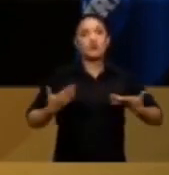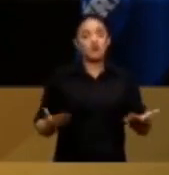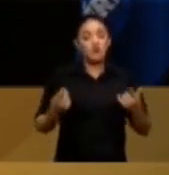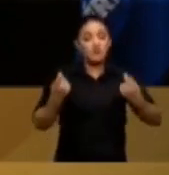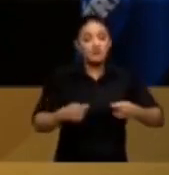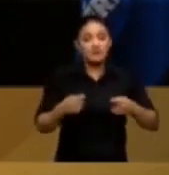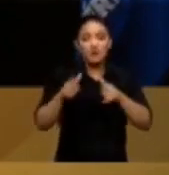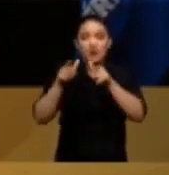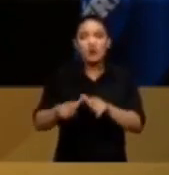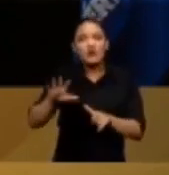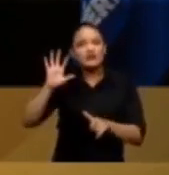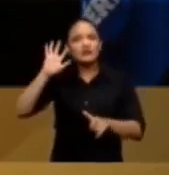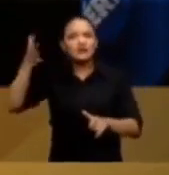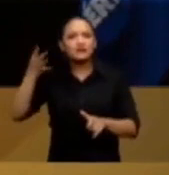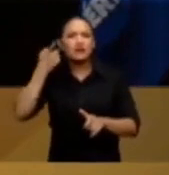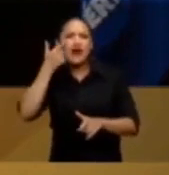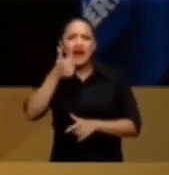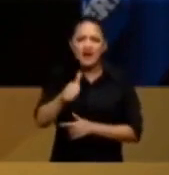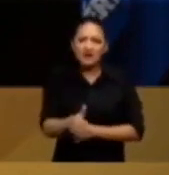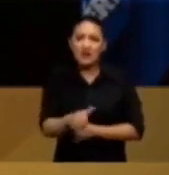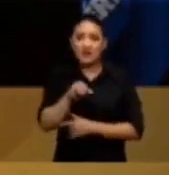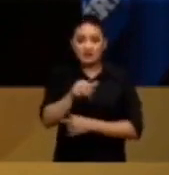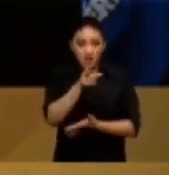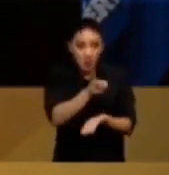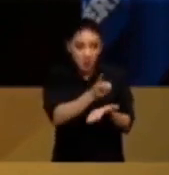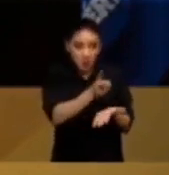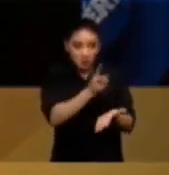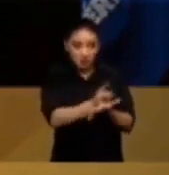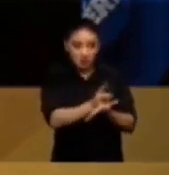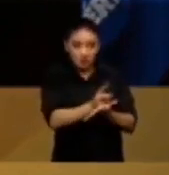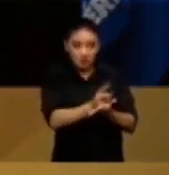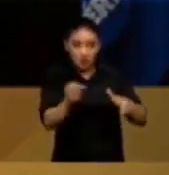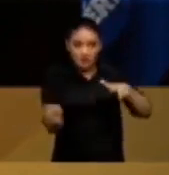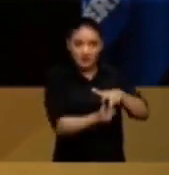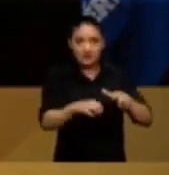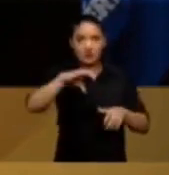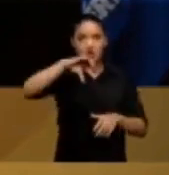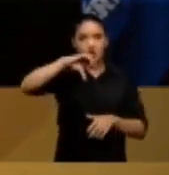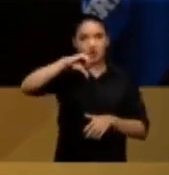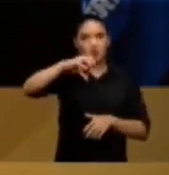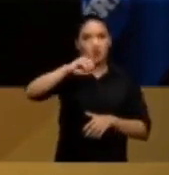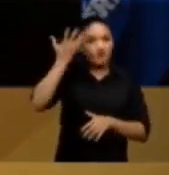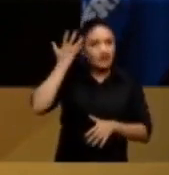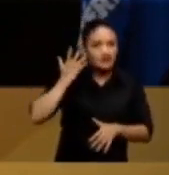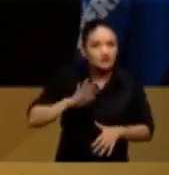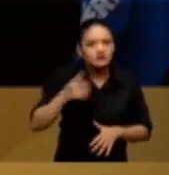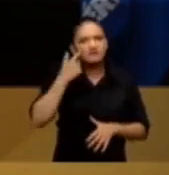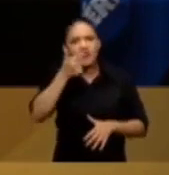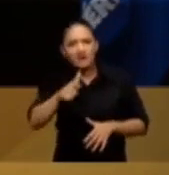da decisão revisar a necessidade da sua manutenção a cada 90 dias,